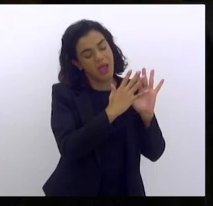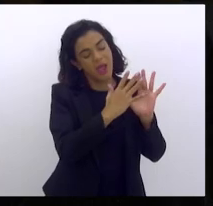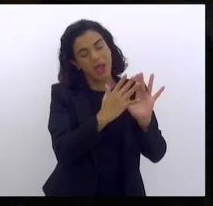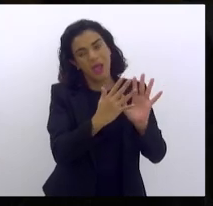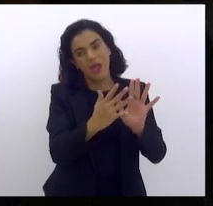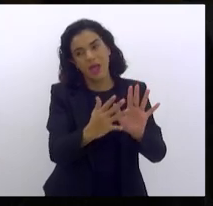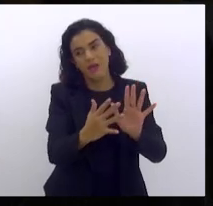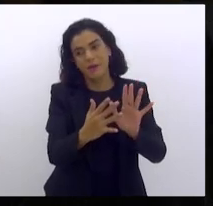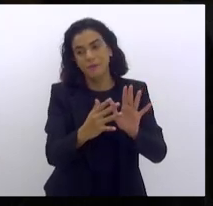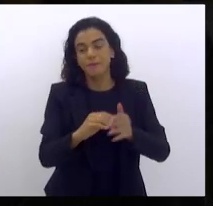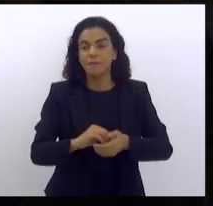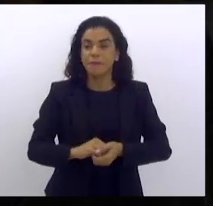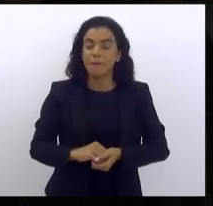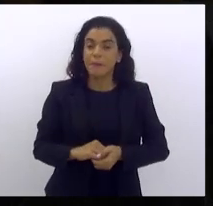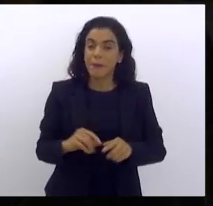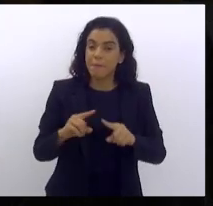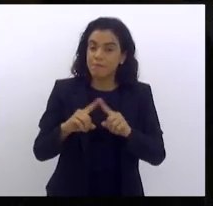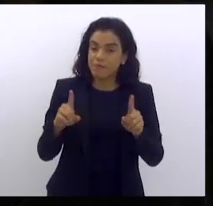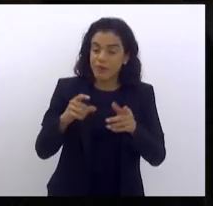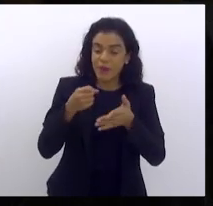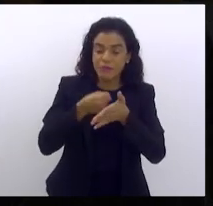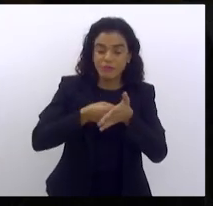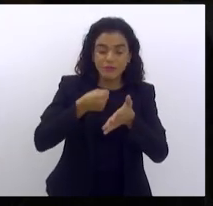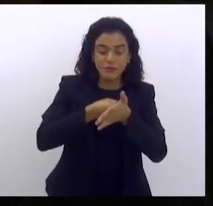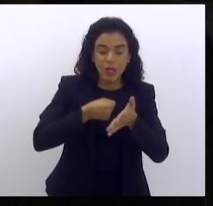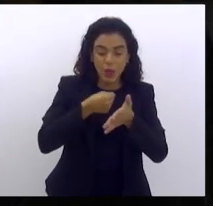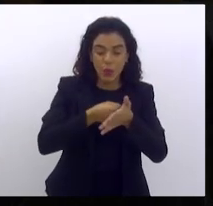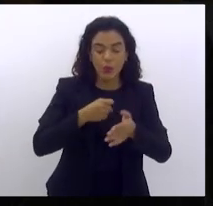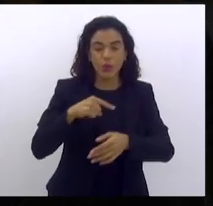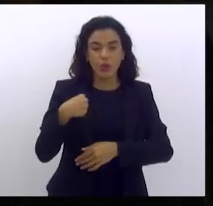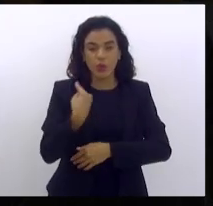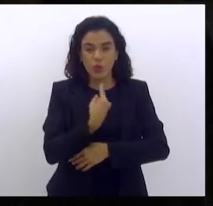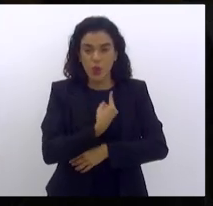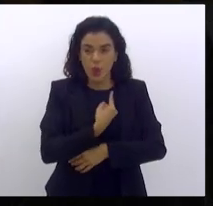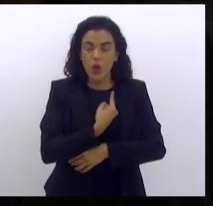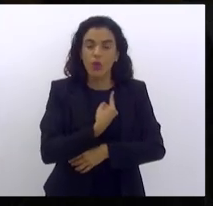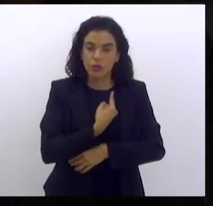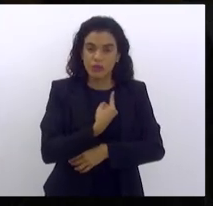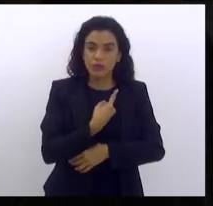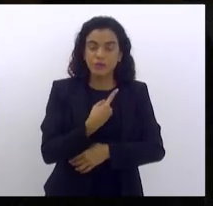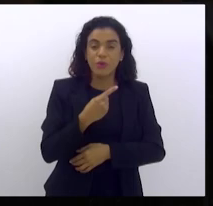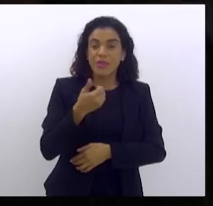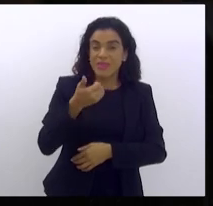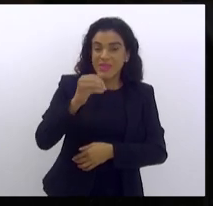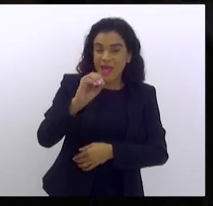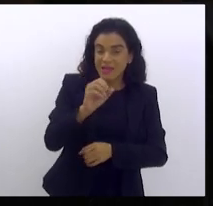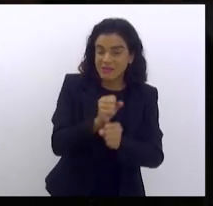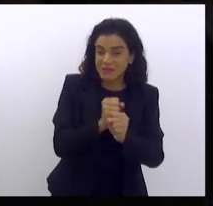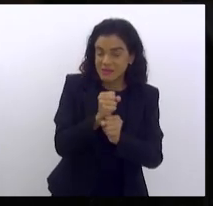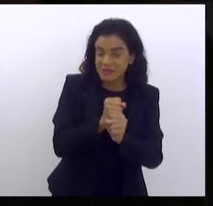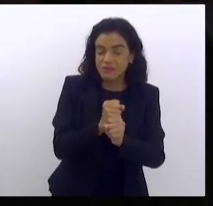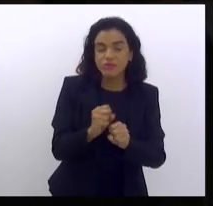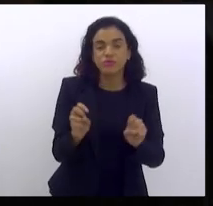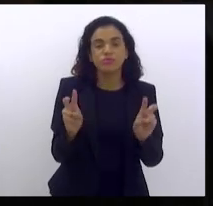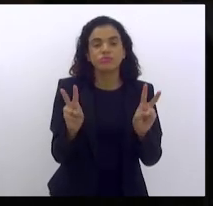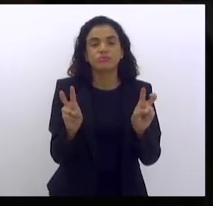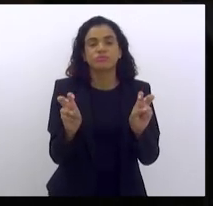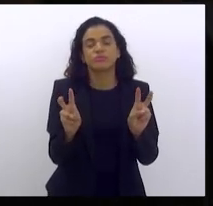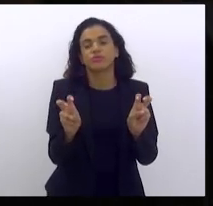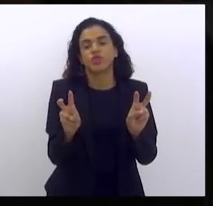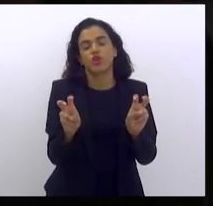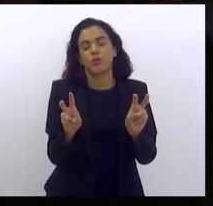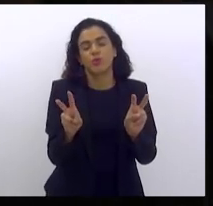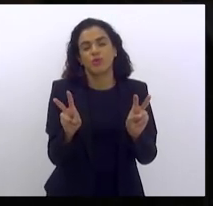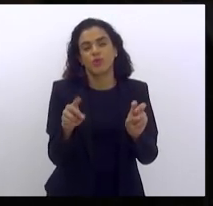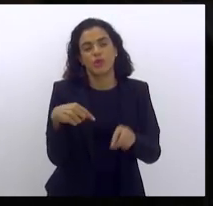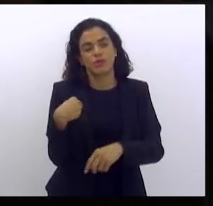né? Mas a luta que estamos aqui travando já há uma década sobre aquilo que a gente sempre